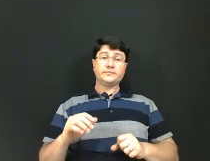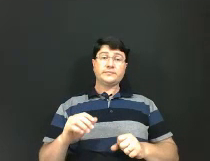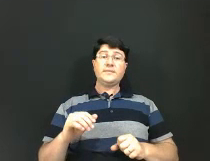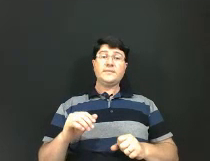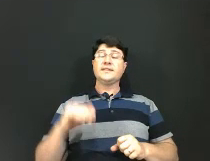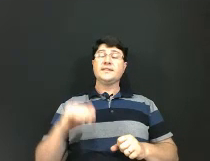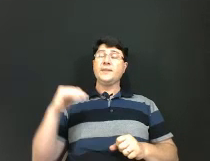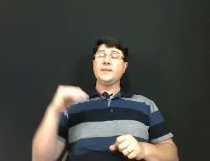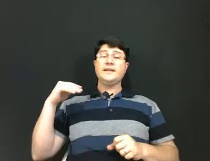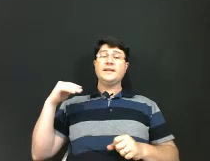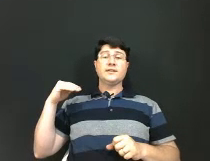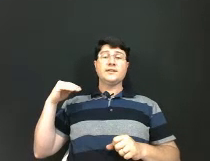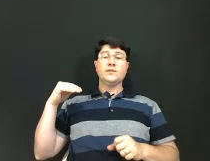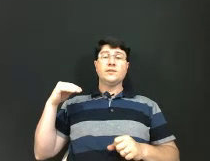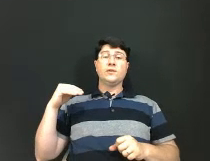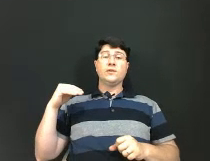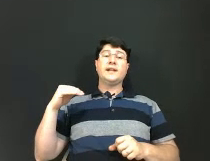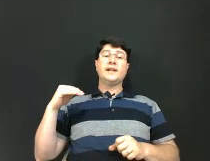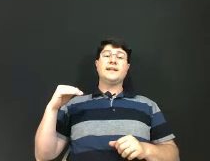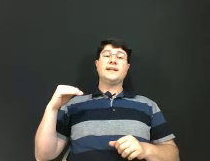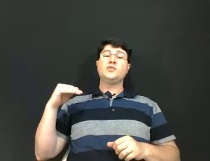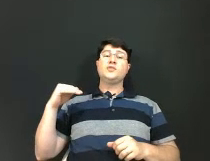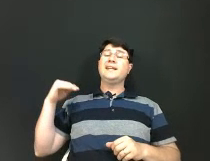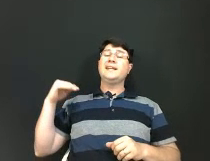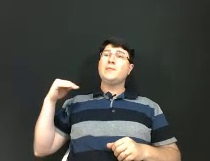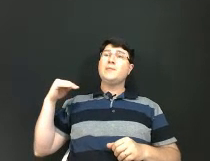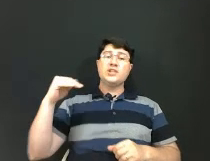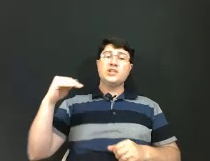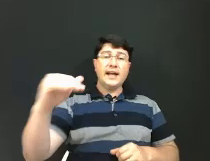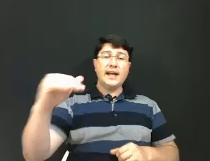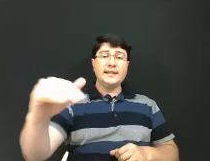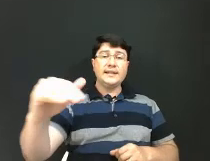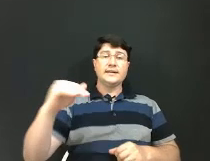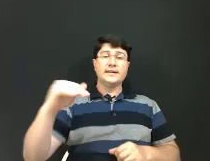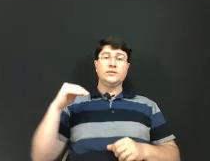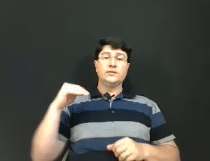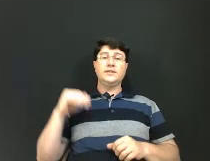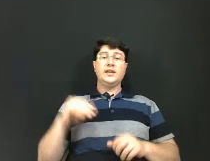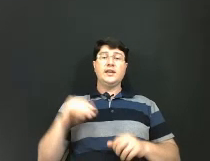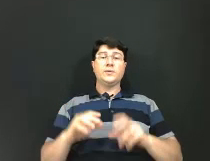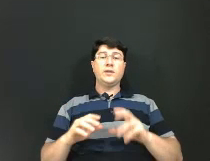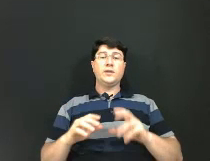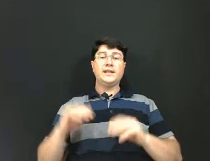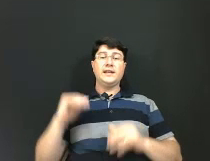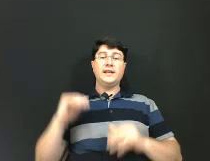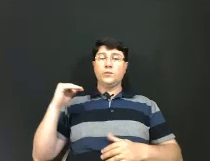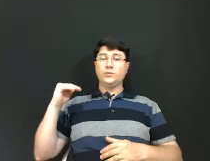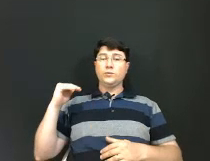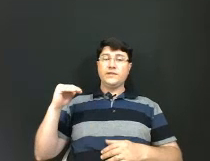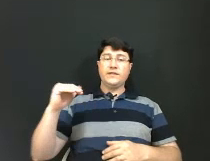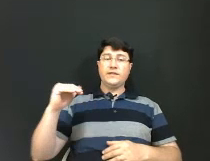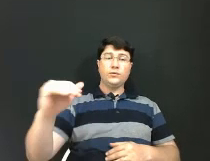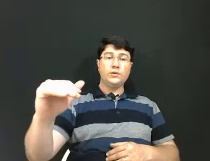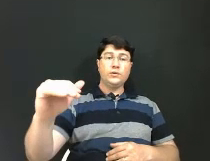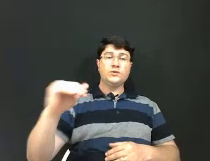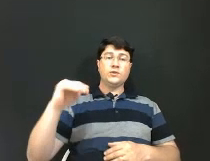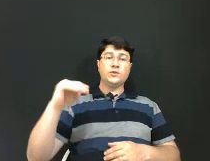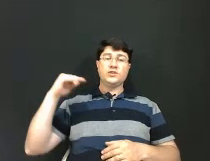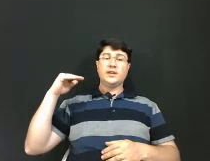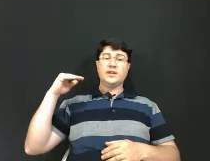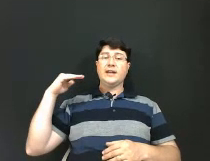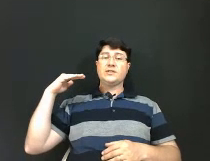temporais, também eles são localizados em uma linha imaginária do tempo, né? Uma linha que fica